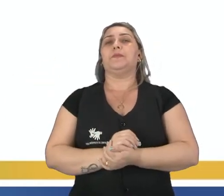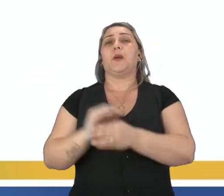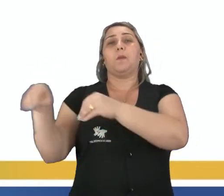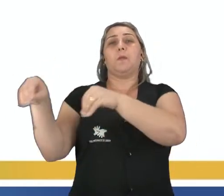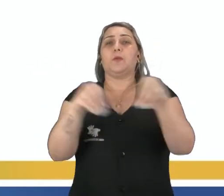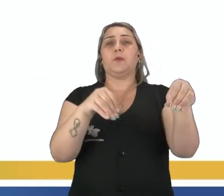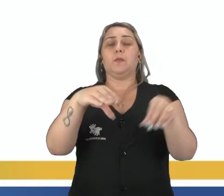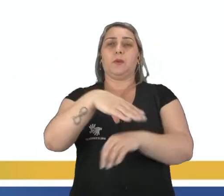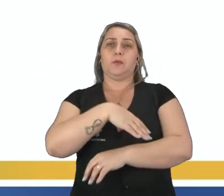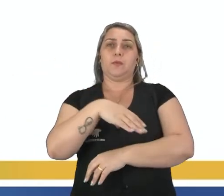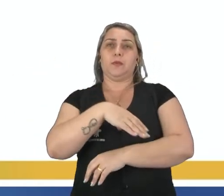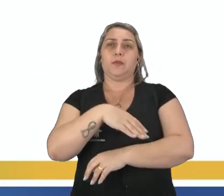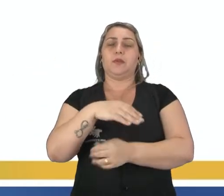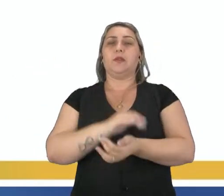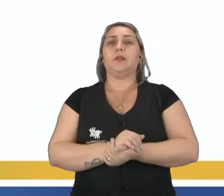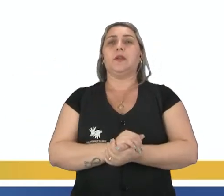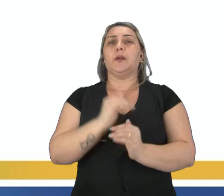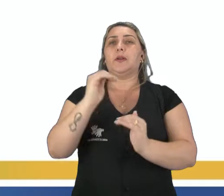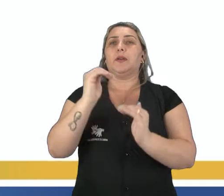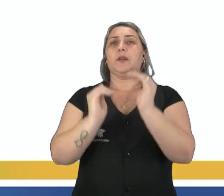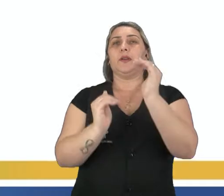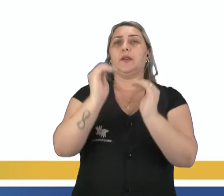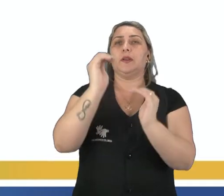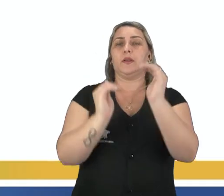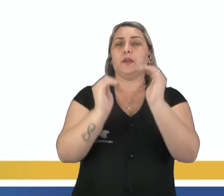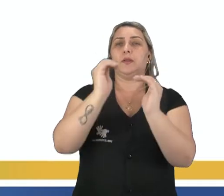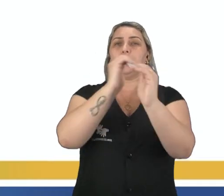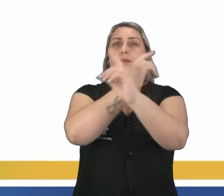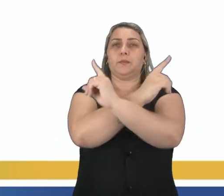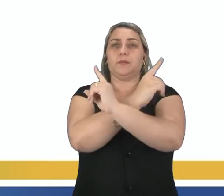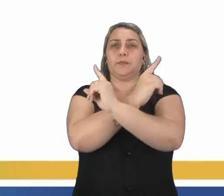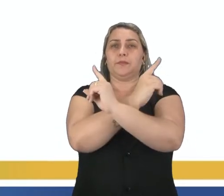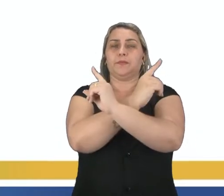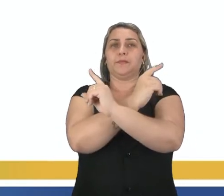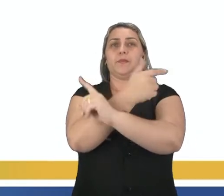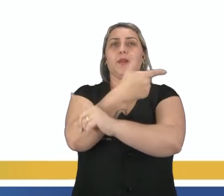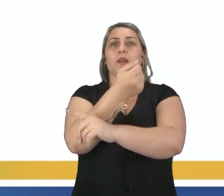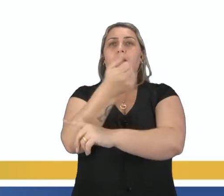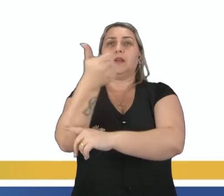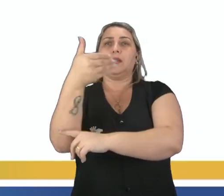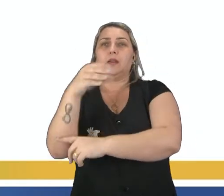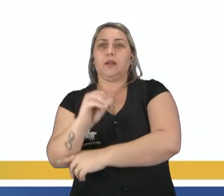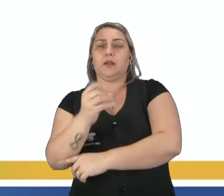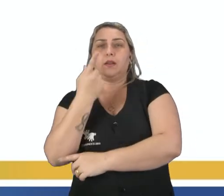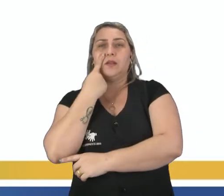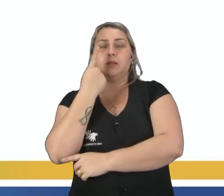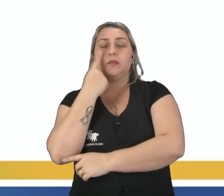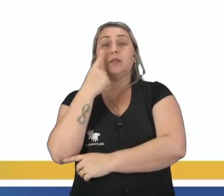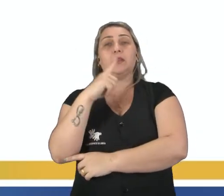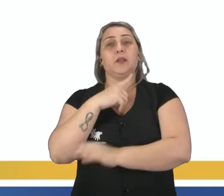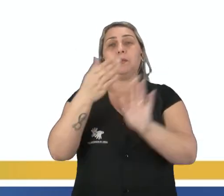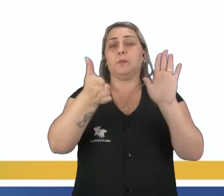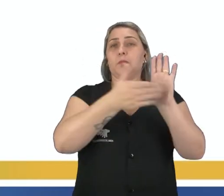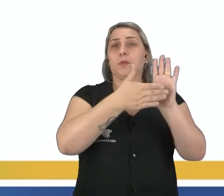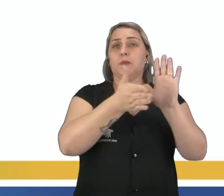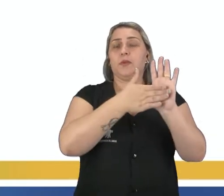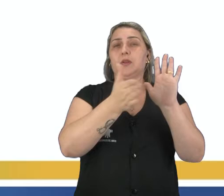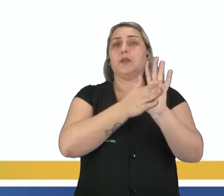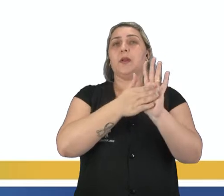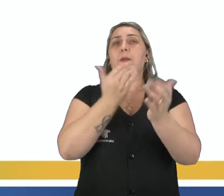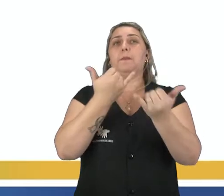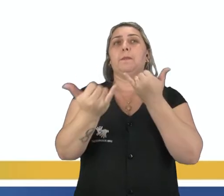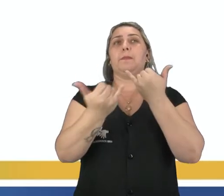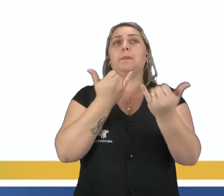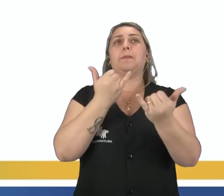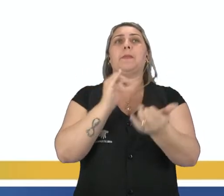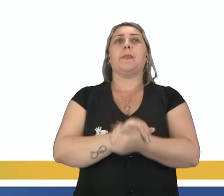migrou para a zona urbana, então equilibrou essa interseção aí entre 2010, você vai ver que tem a proporcionalidade